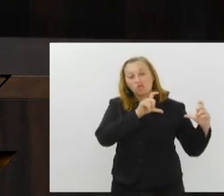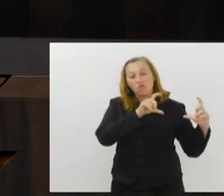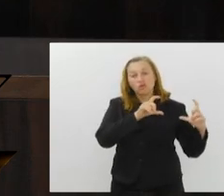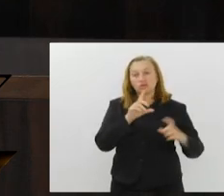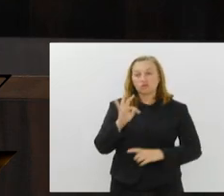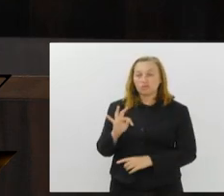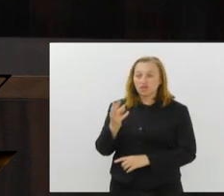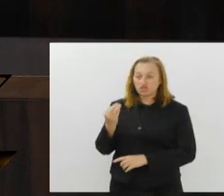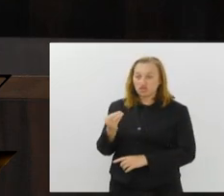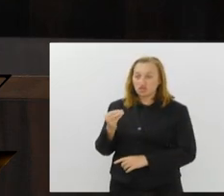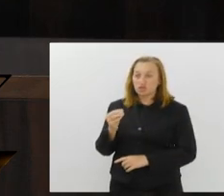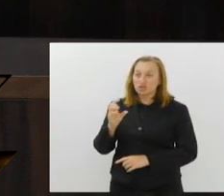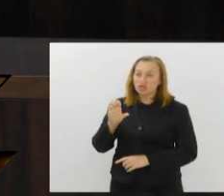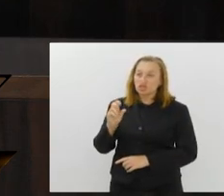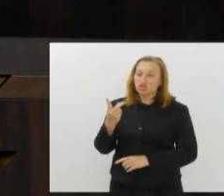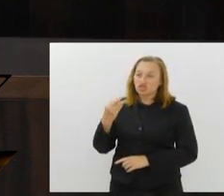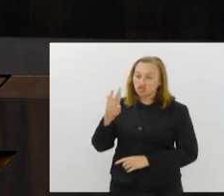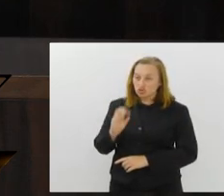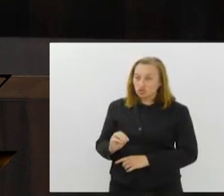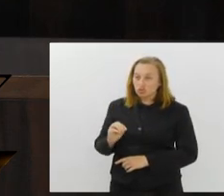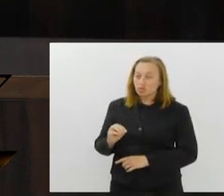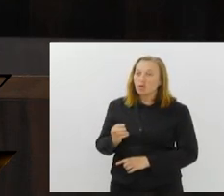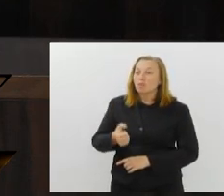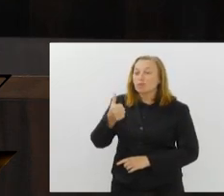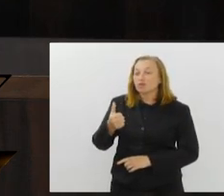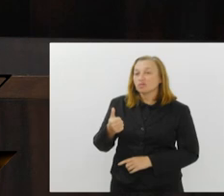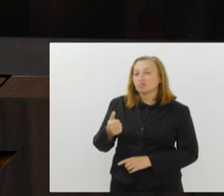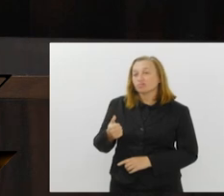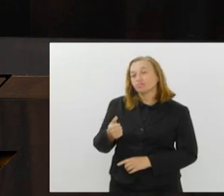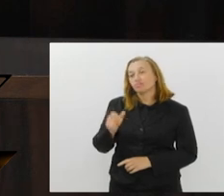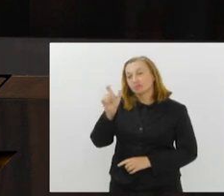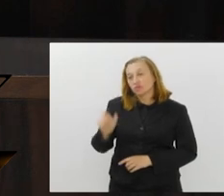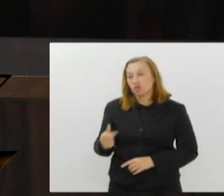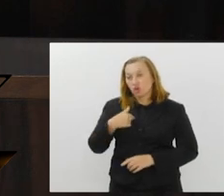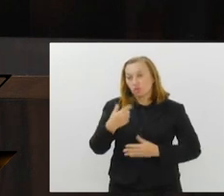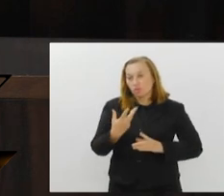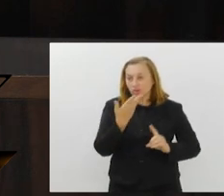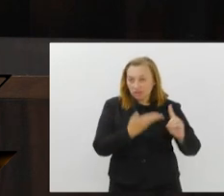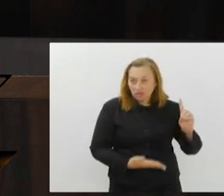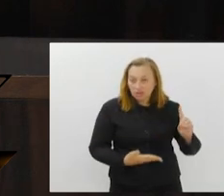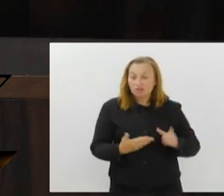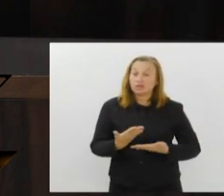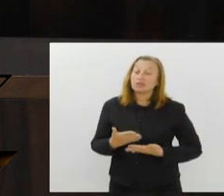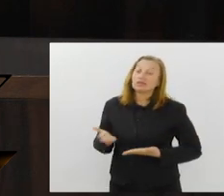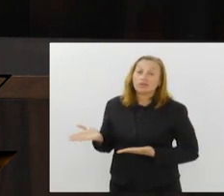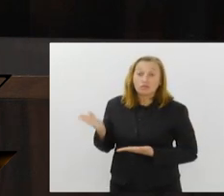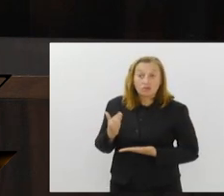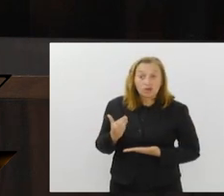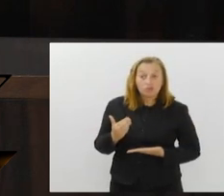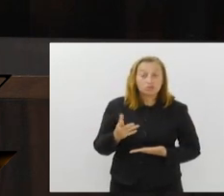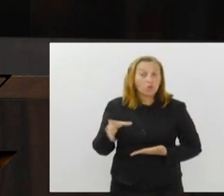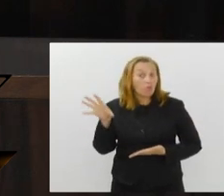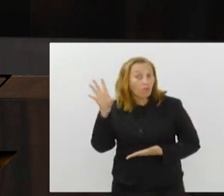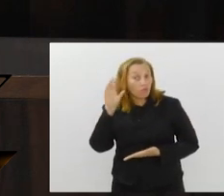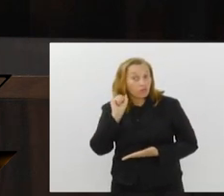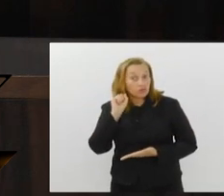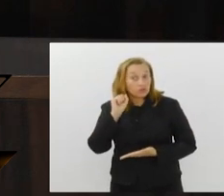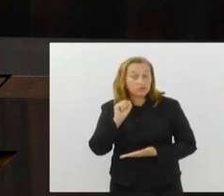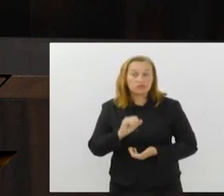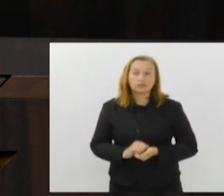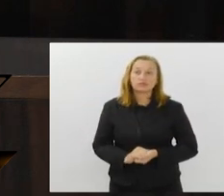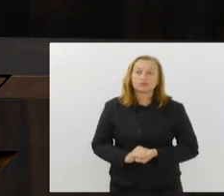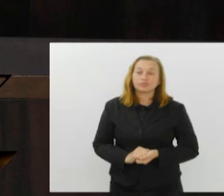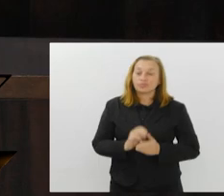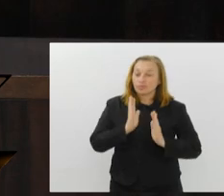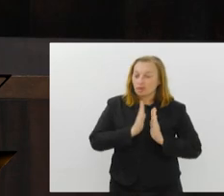e do Chico Mendes que foram duas das poucas pessoas que eu homenageei então vamos fazer o seguinte vamos ouvir Imagino que a